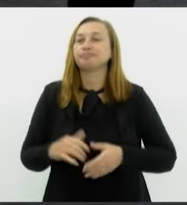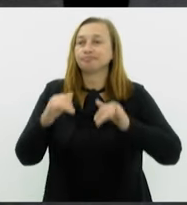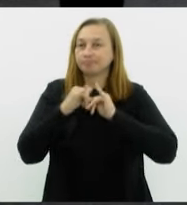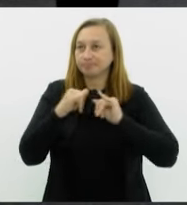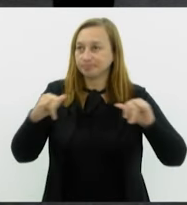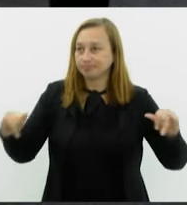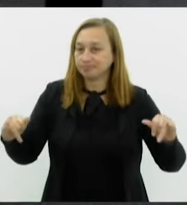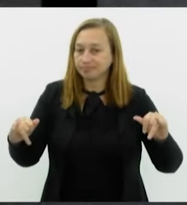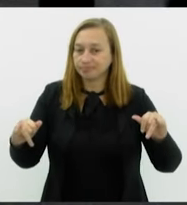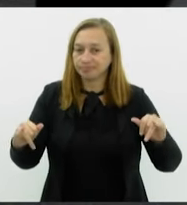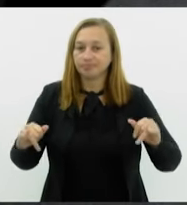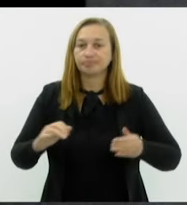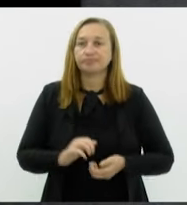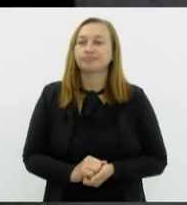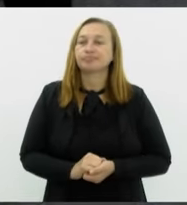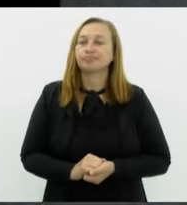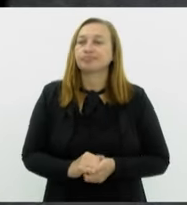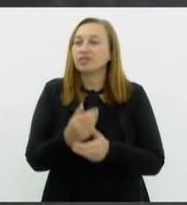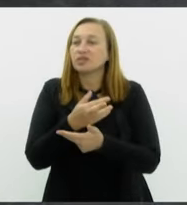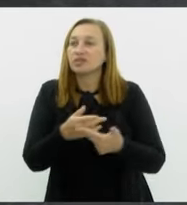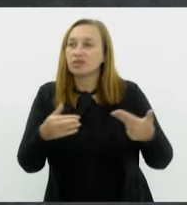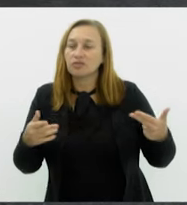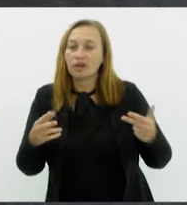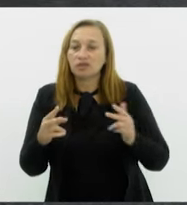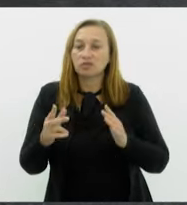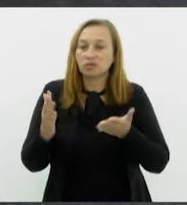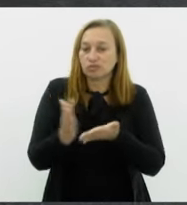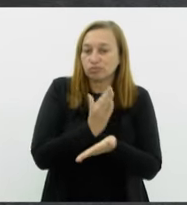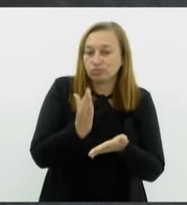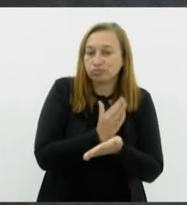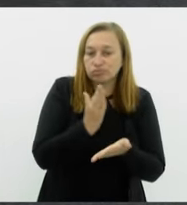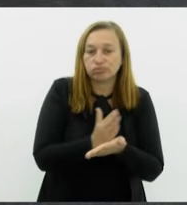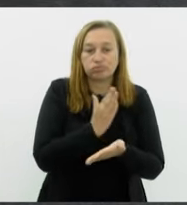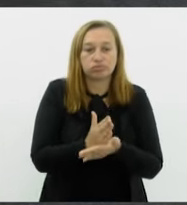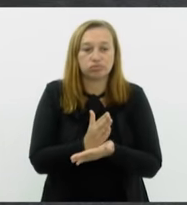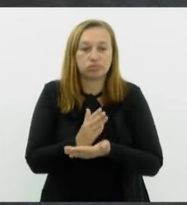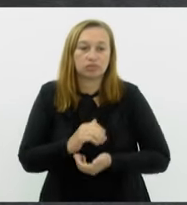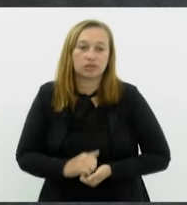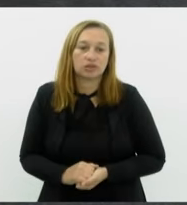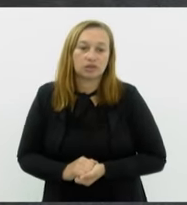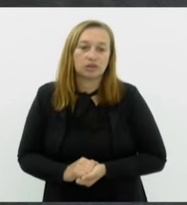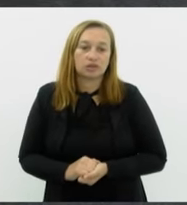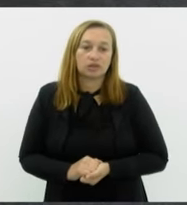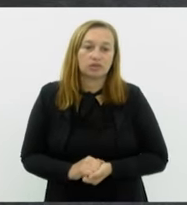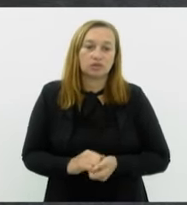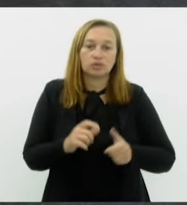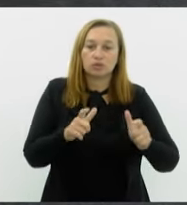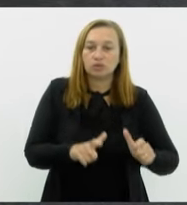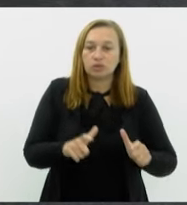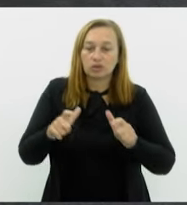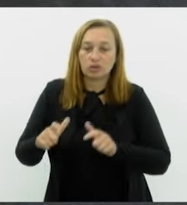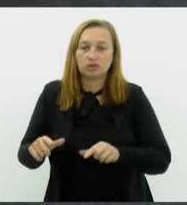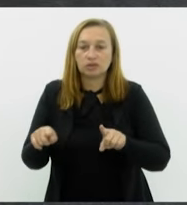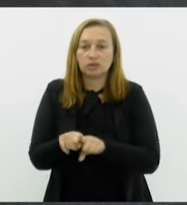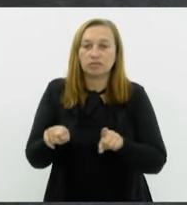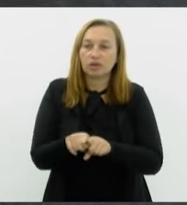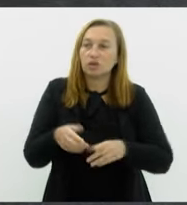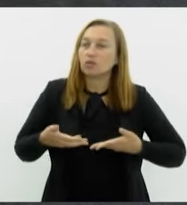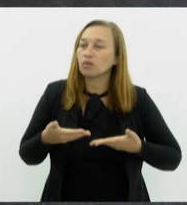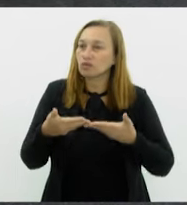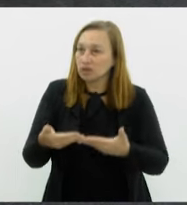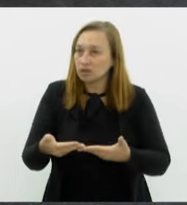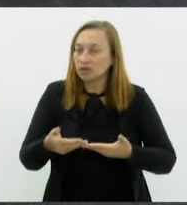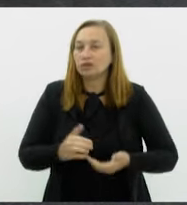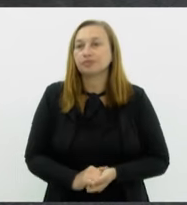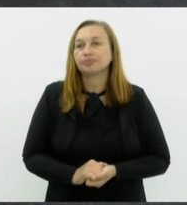divulgação e o lançamento de muitos livros, né, de autores locais e também convidados, para